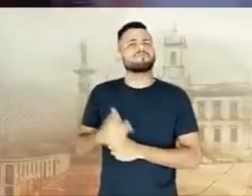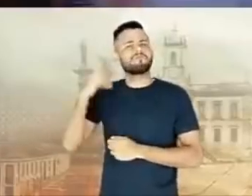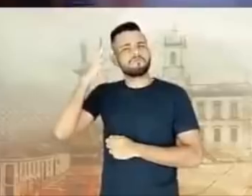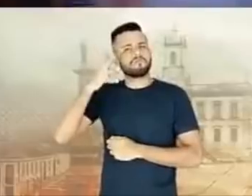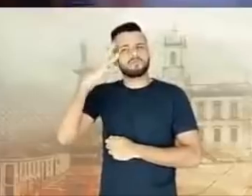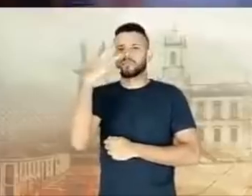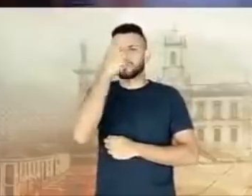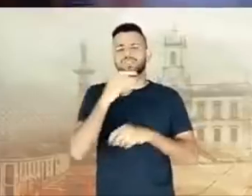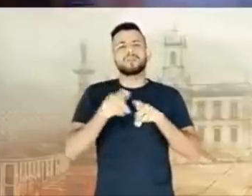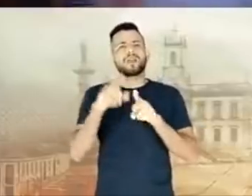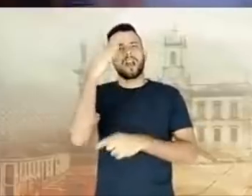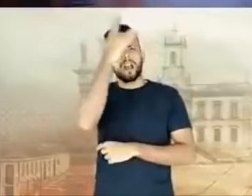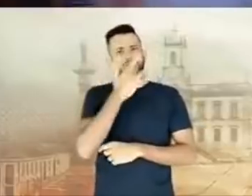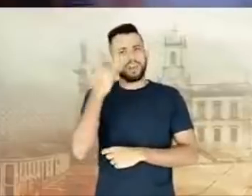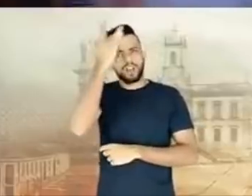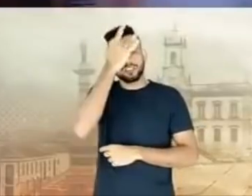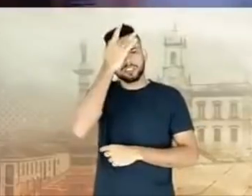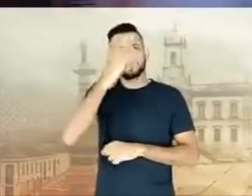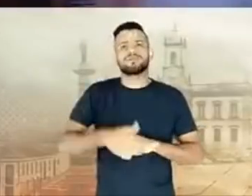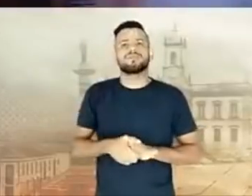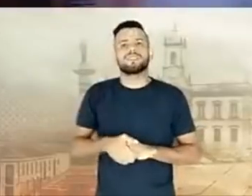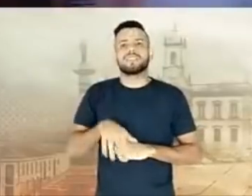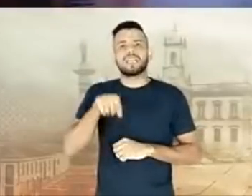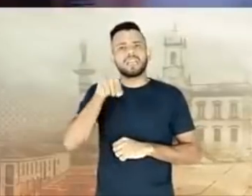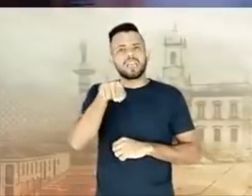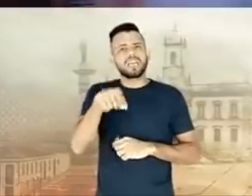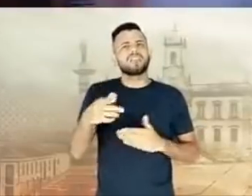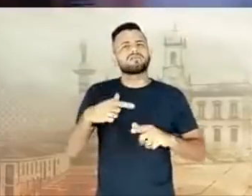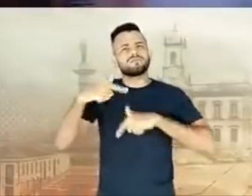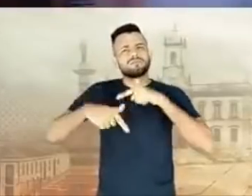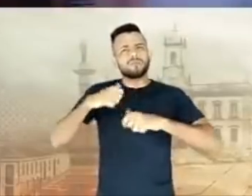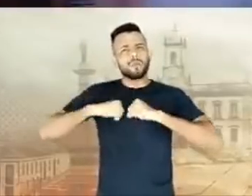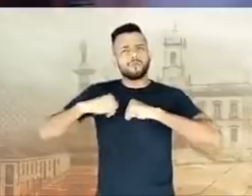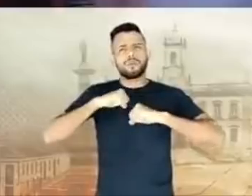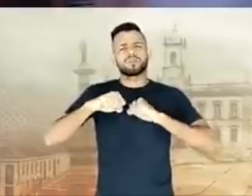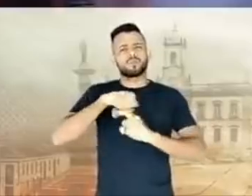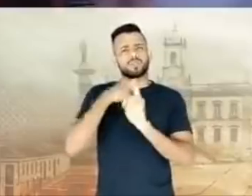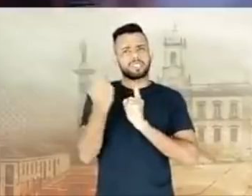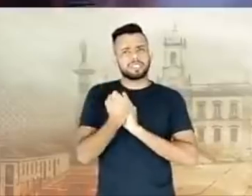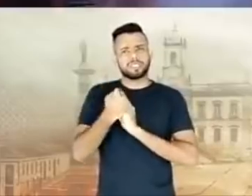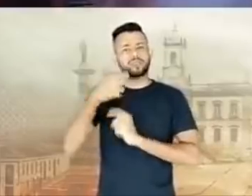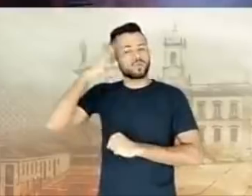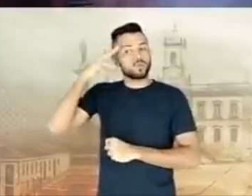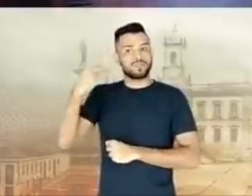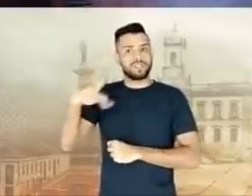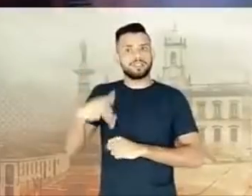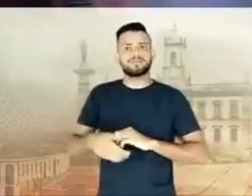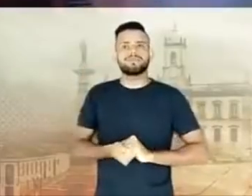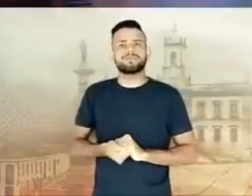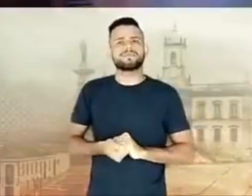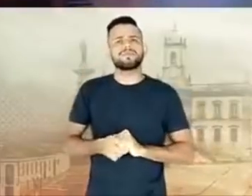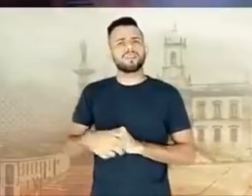Haddad, que está virando muito socialista nos últimos discursos dele. Eu, sinceramente, Haddad,